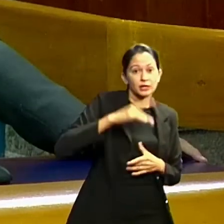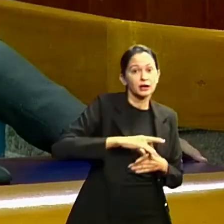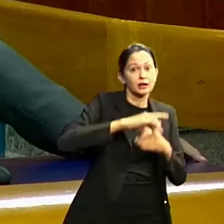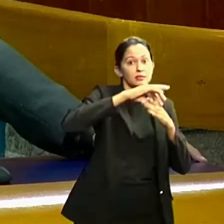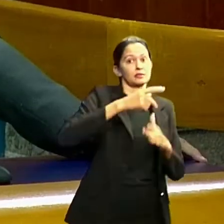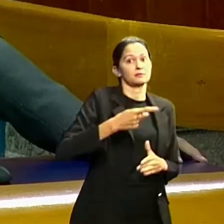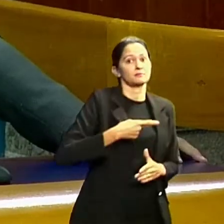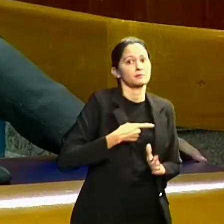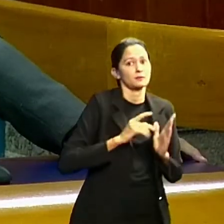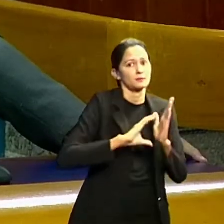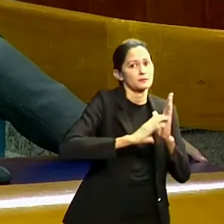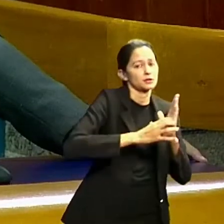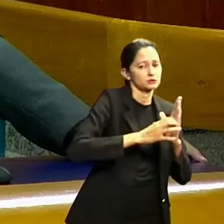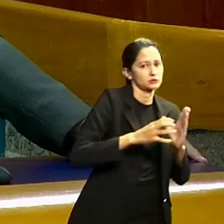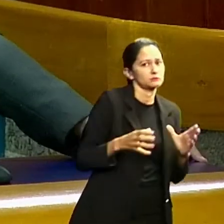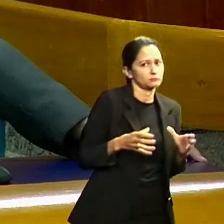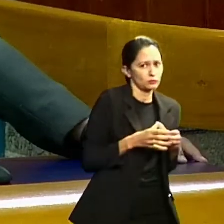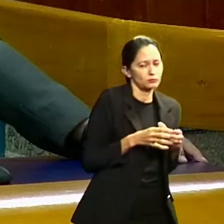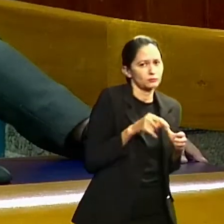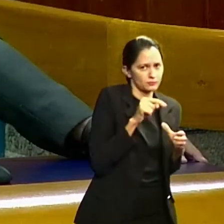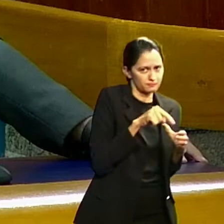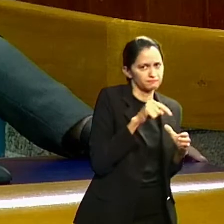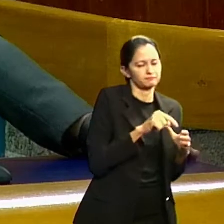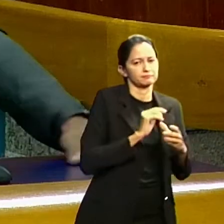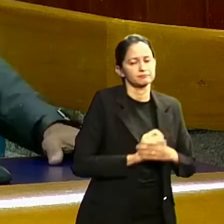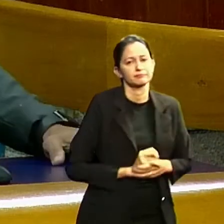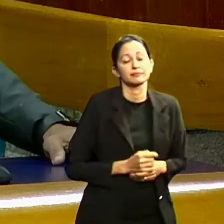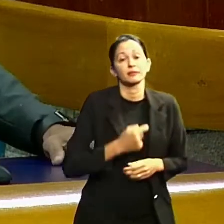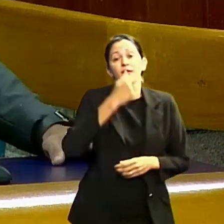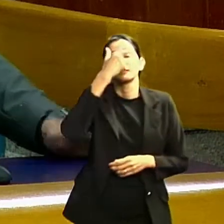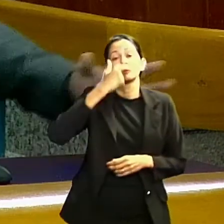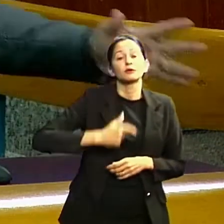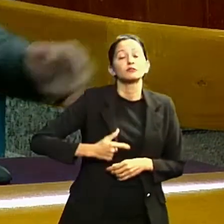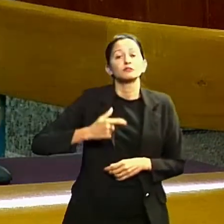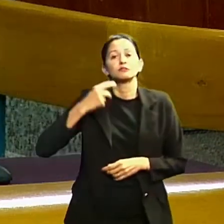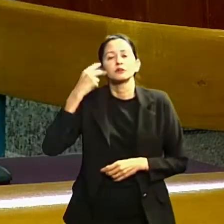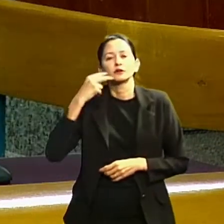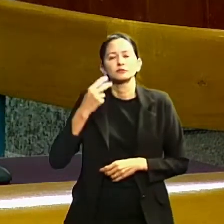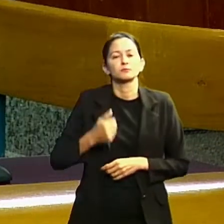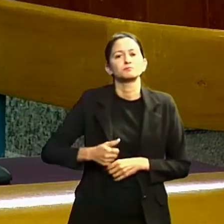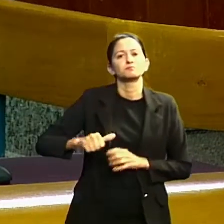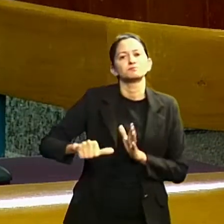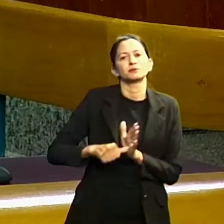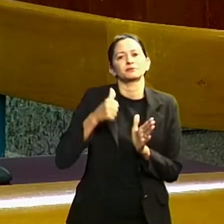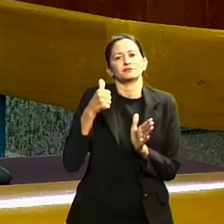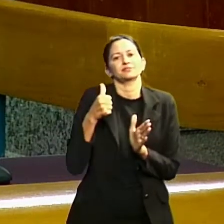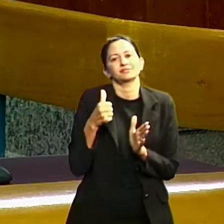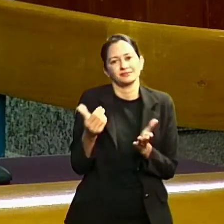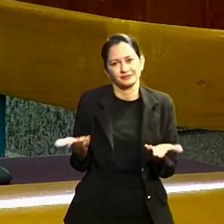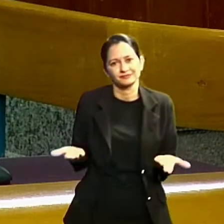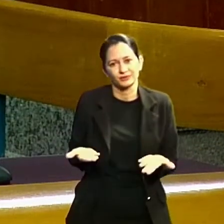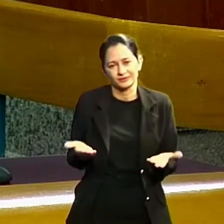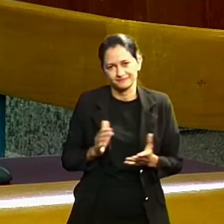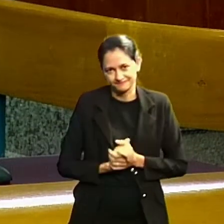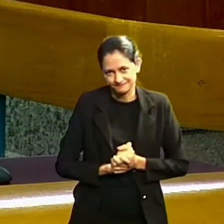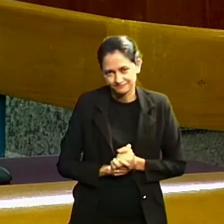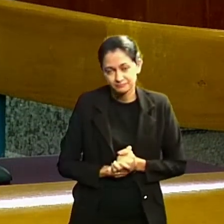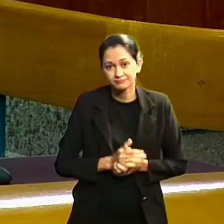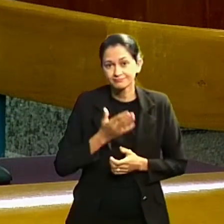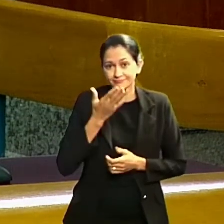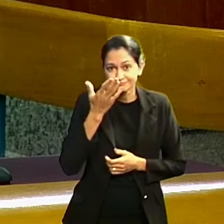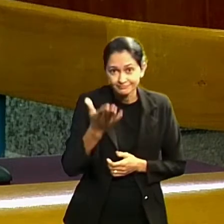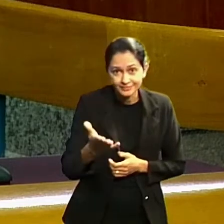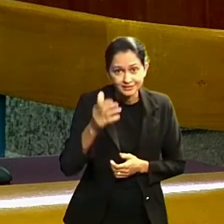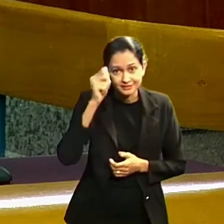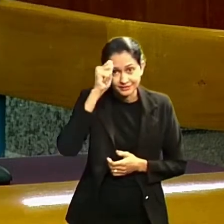partido. Eu, particularmente, sou um vereador de primeiro mandato. Vereador